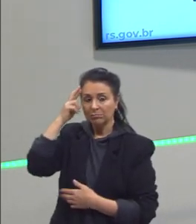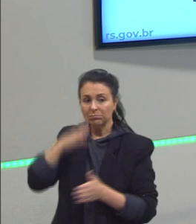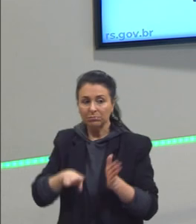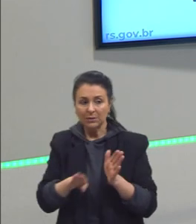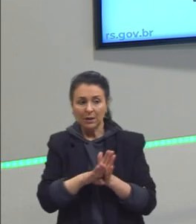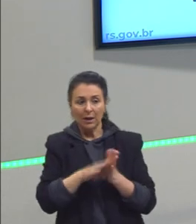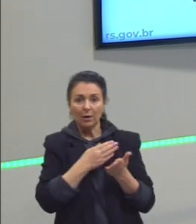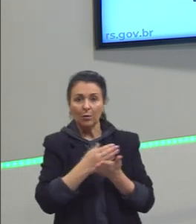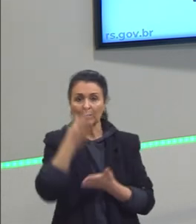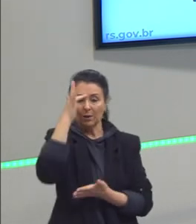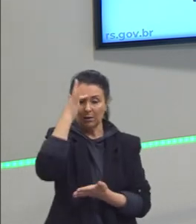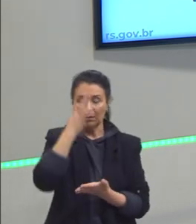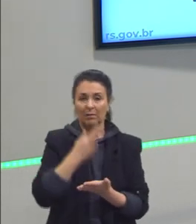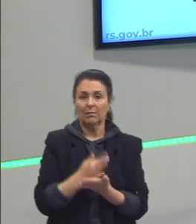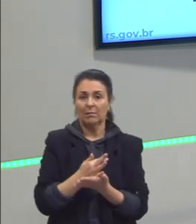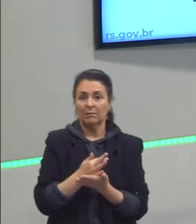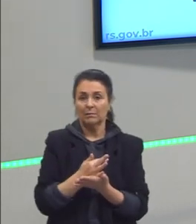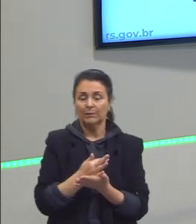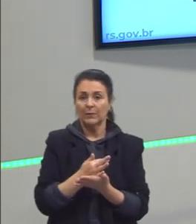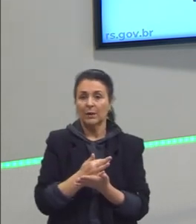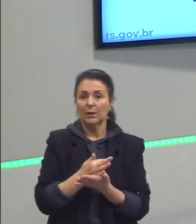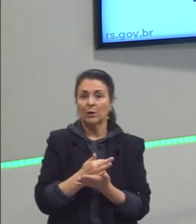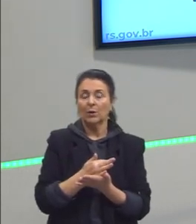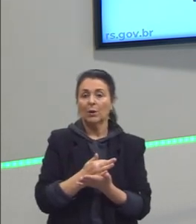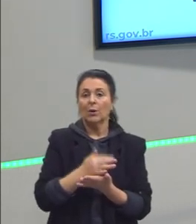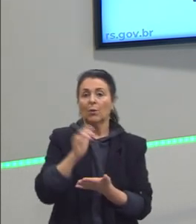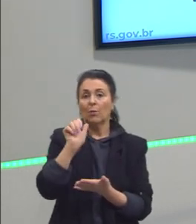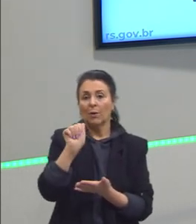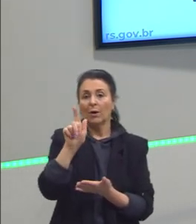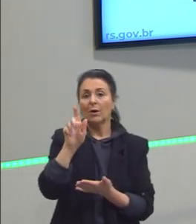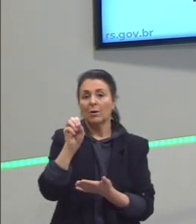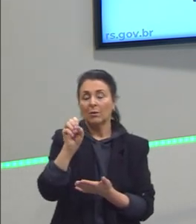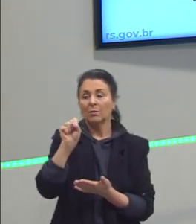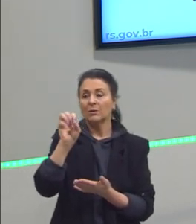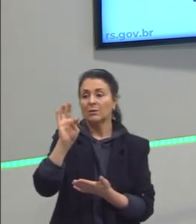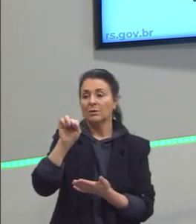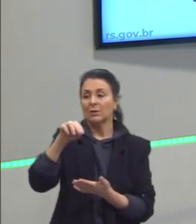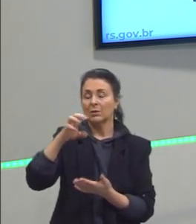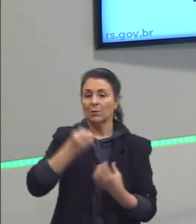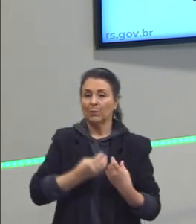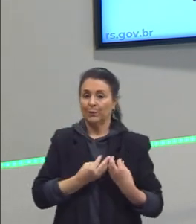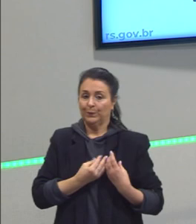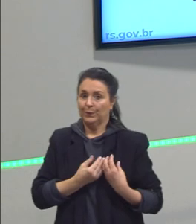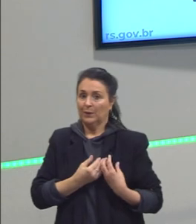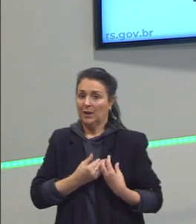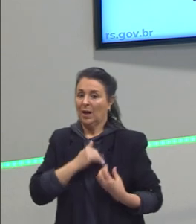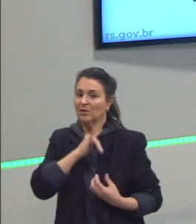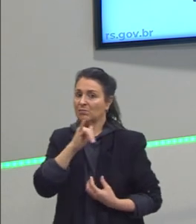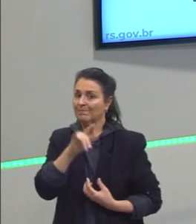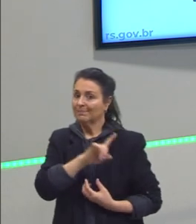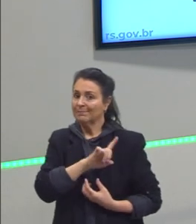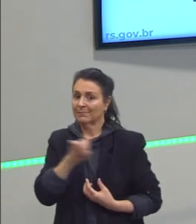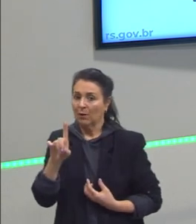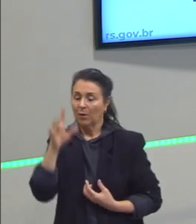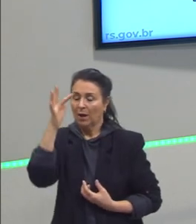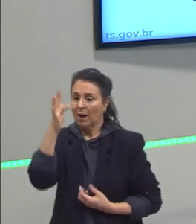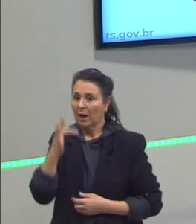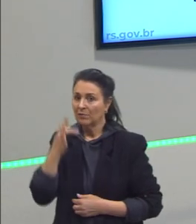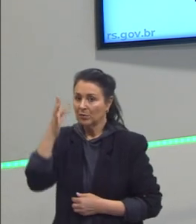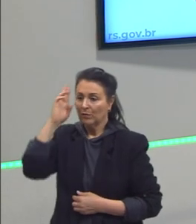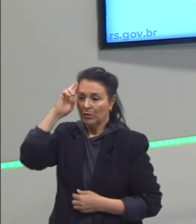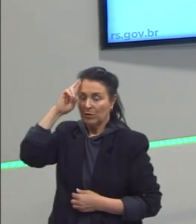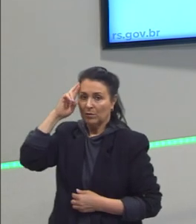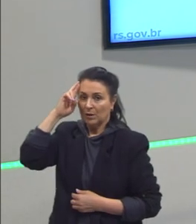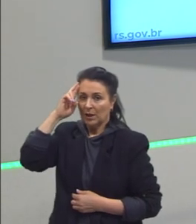chegar a fé né o Santo Agostinho já dizia que não a filosofia a razão era